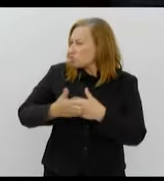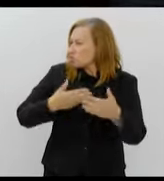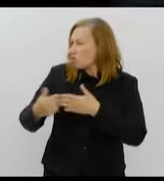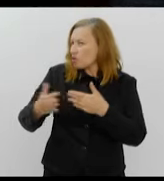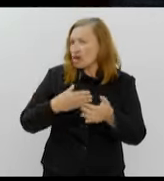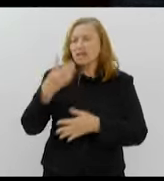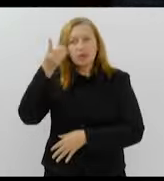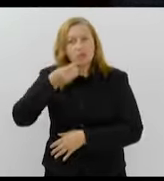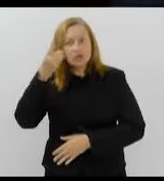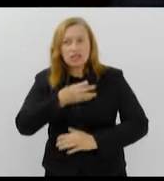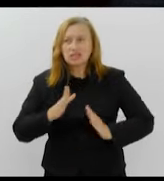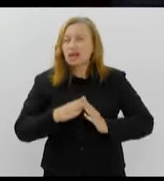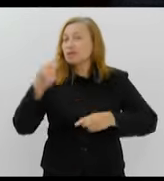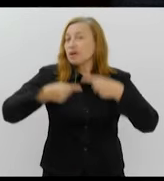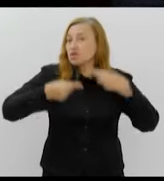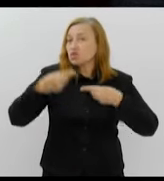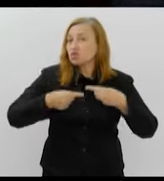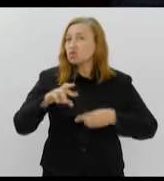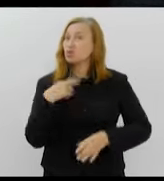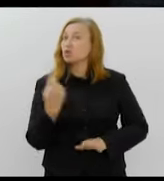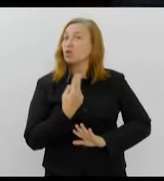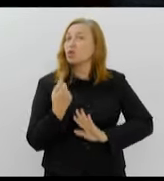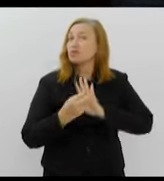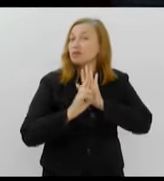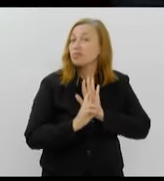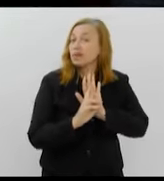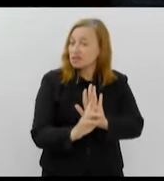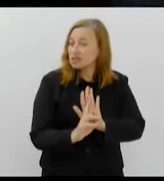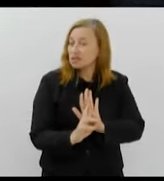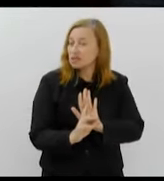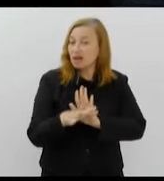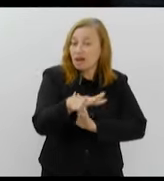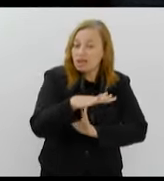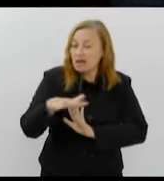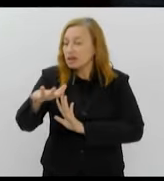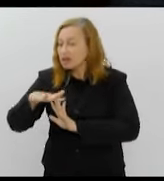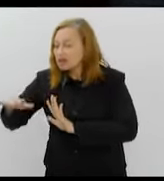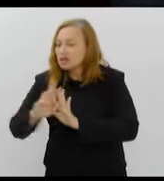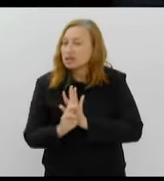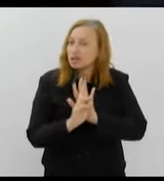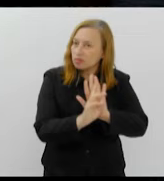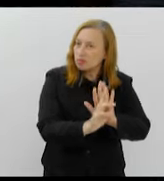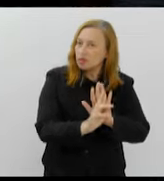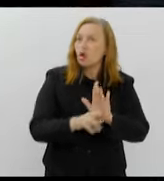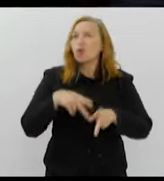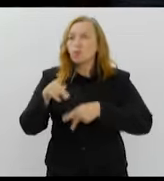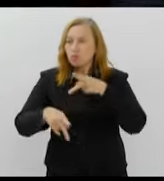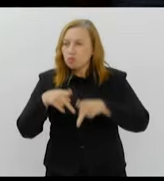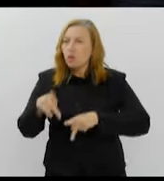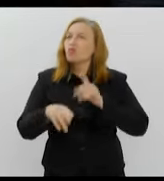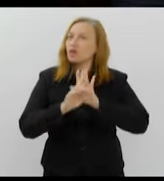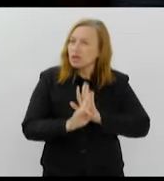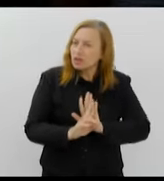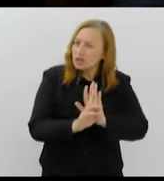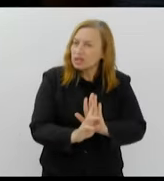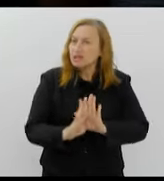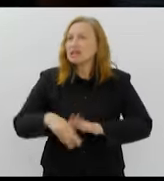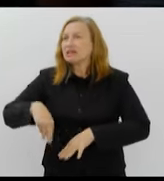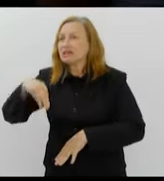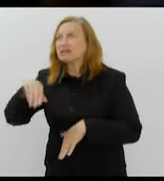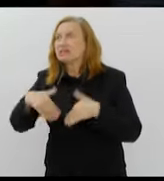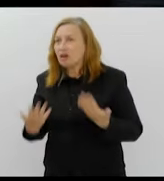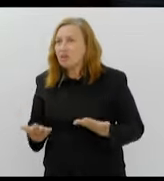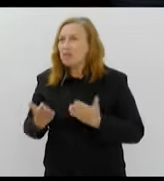discutir aquilo que a gente representa oses que a gente representa as populações que a gente representa então não tem